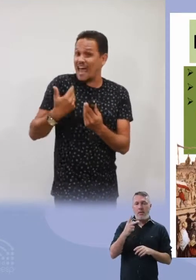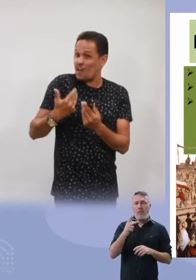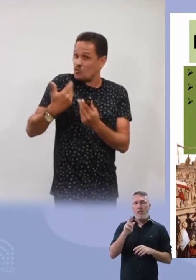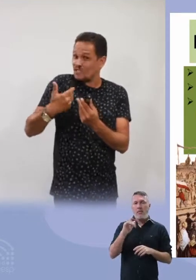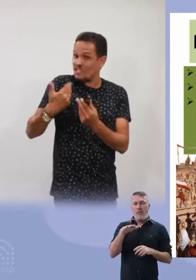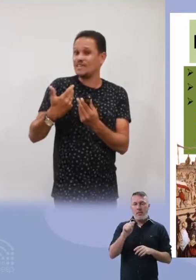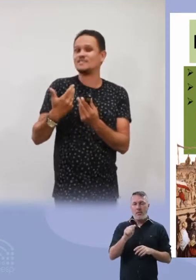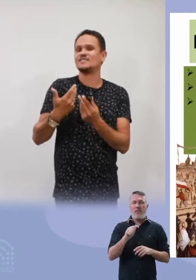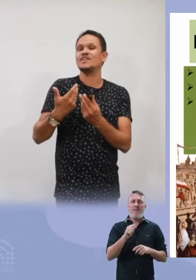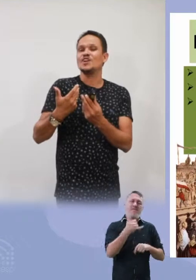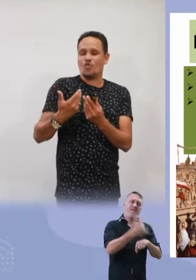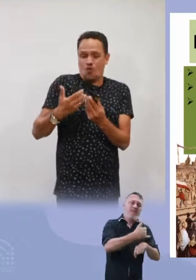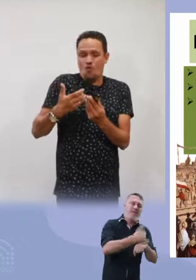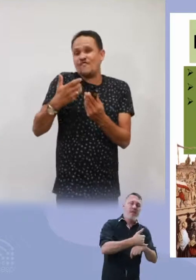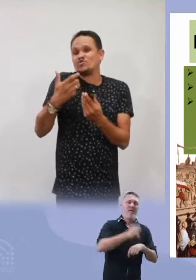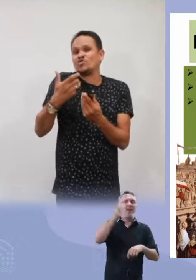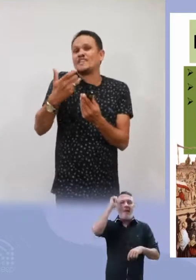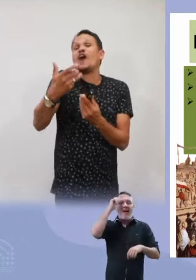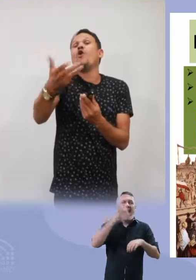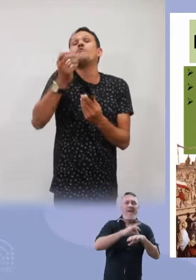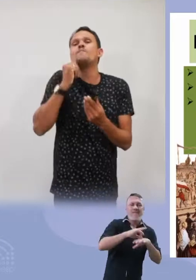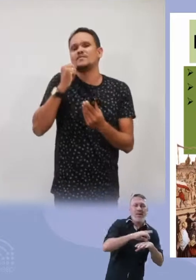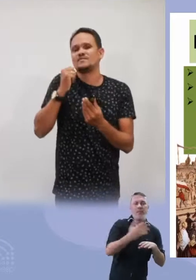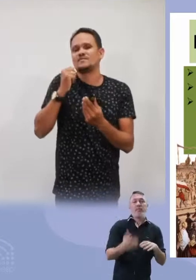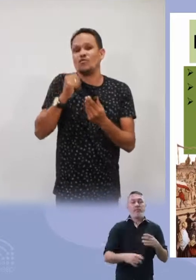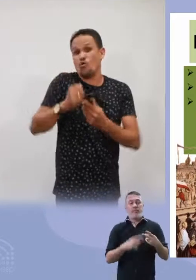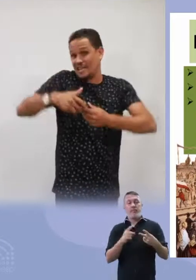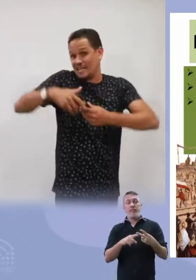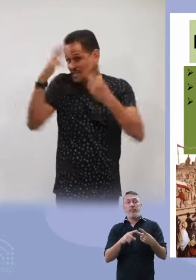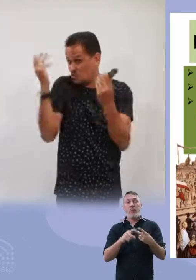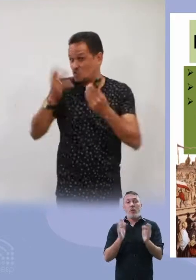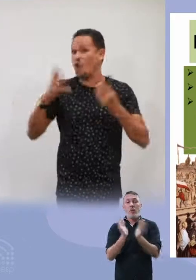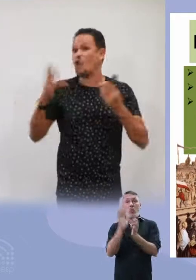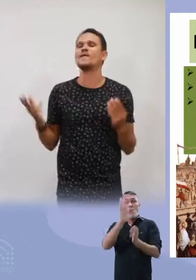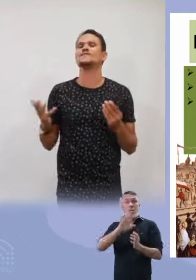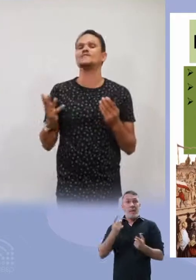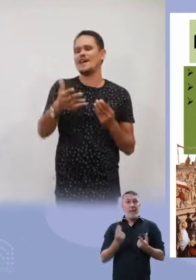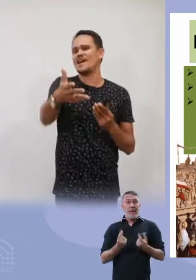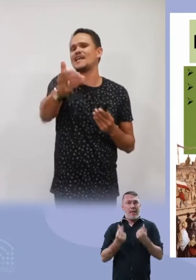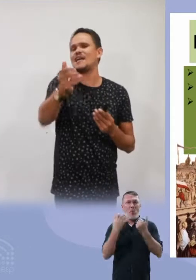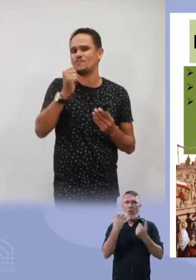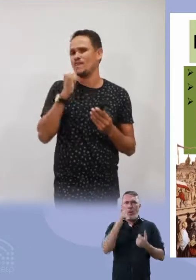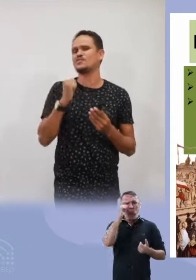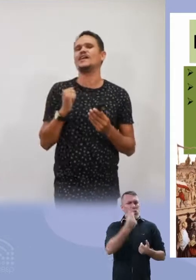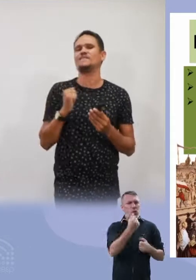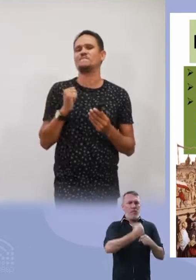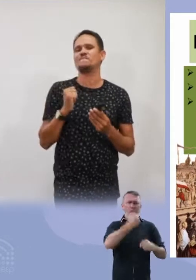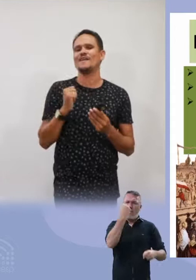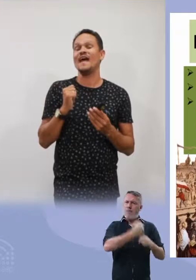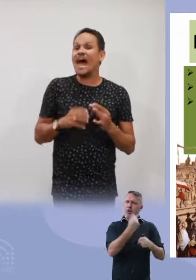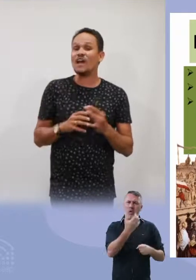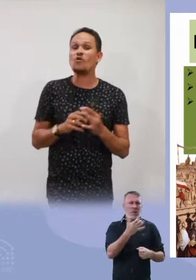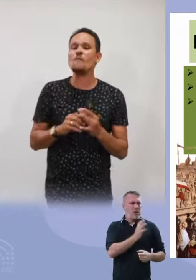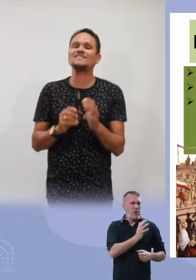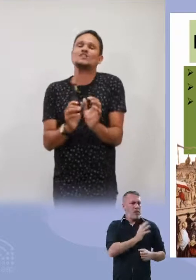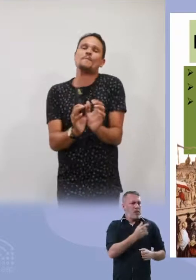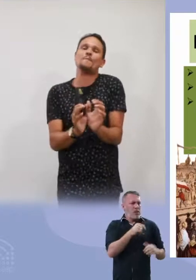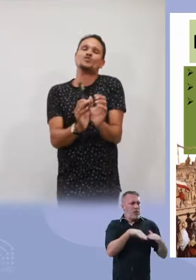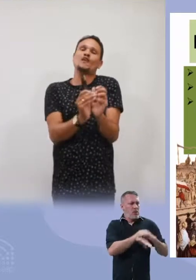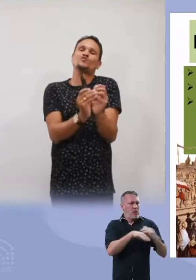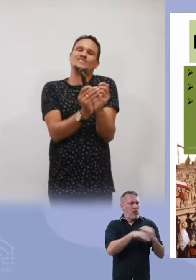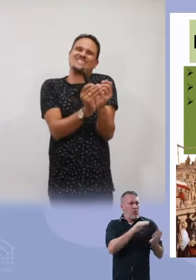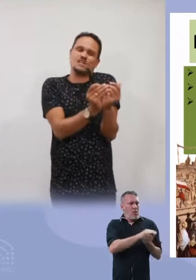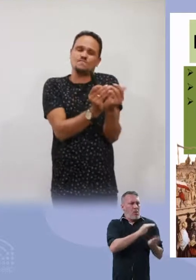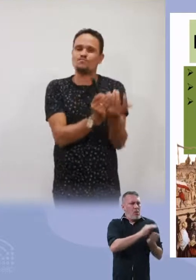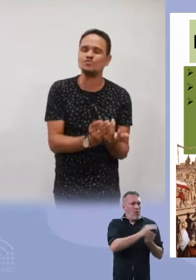se ela conseguisse confeccionar roupas ou tecidos, algo parecido, ela ganharia muito mais dinheiro. Ela começa então a